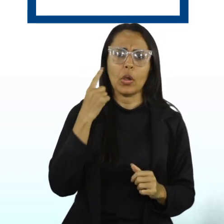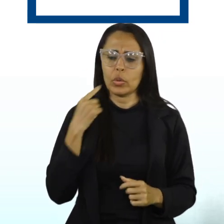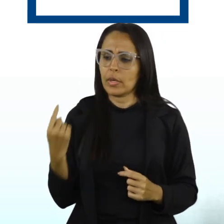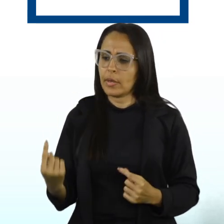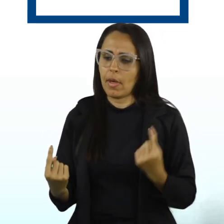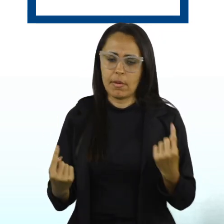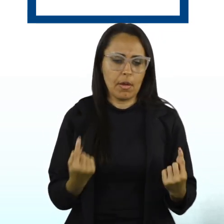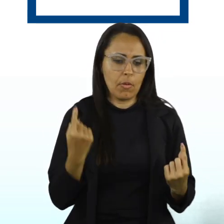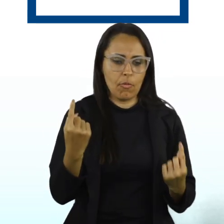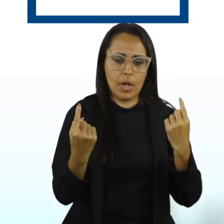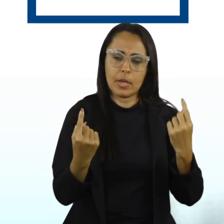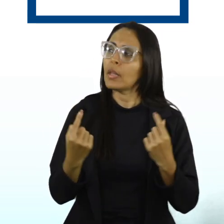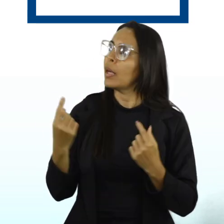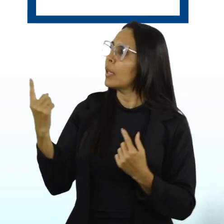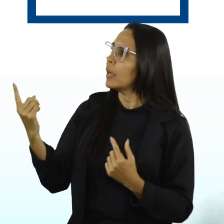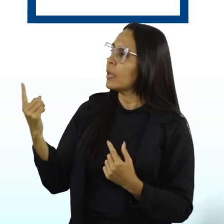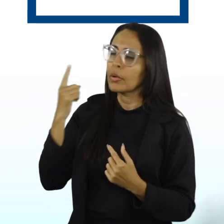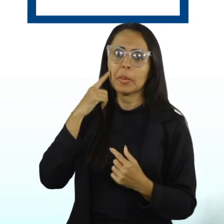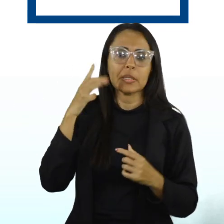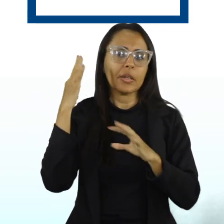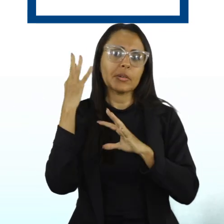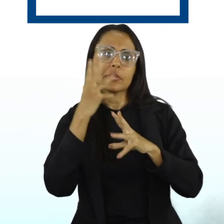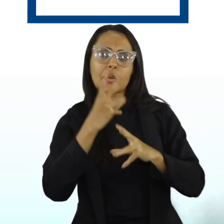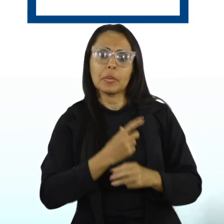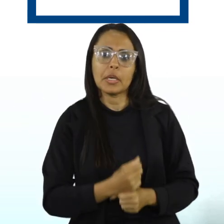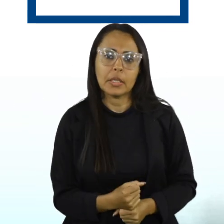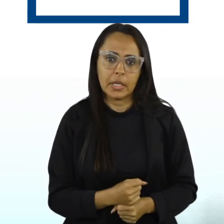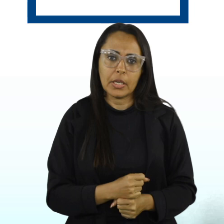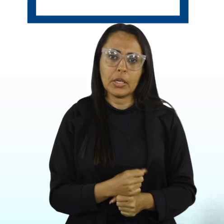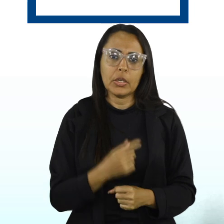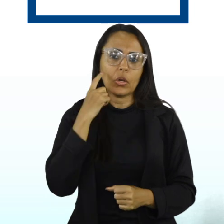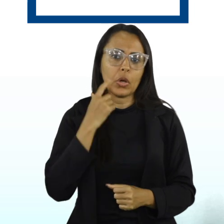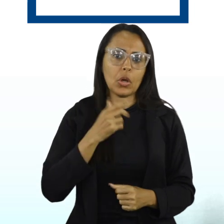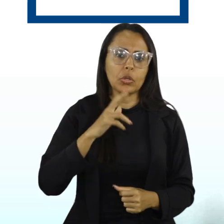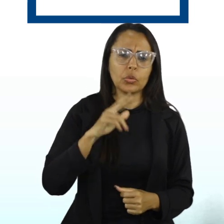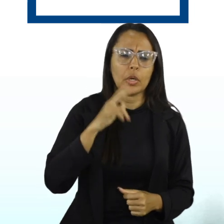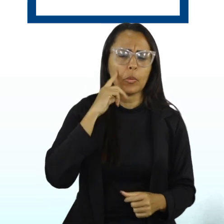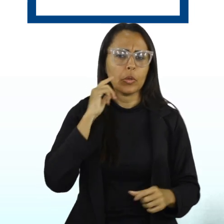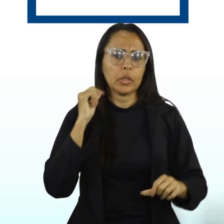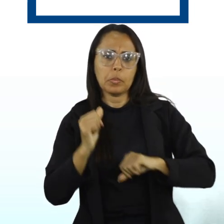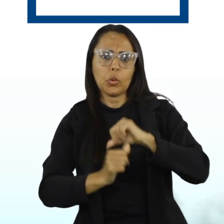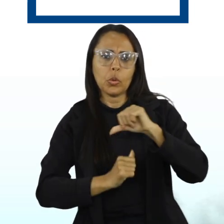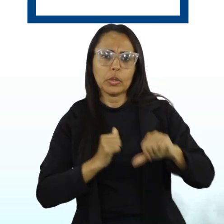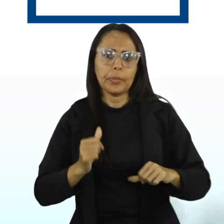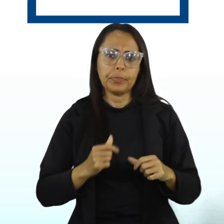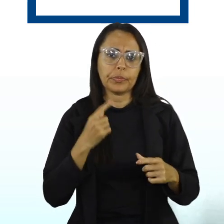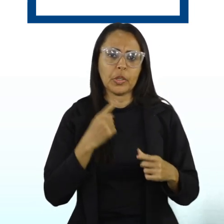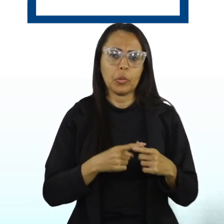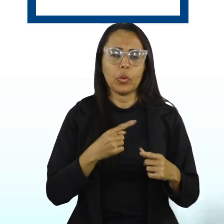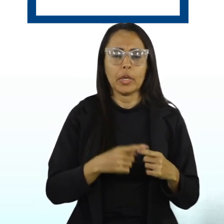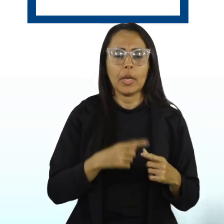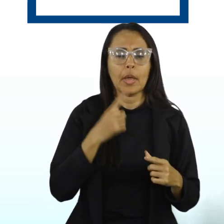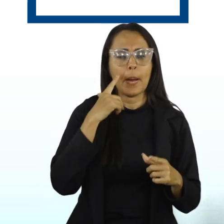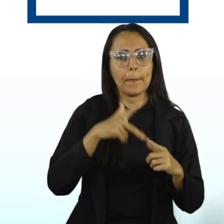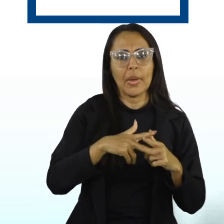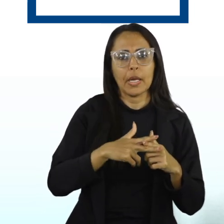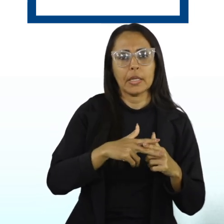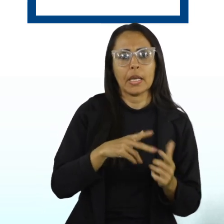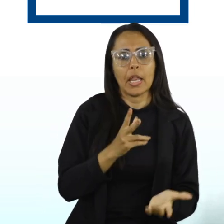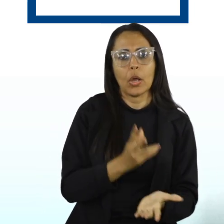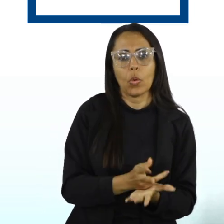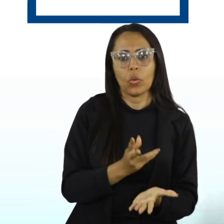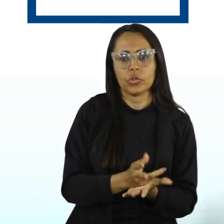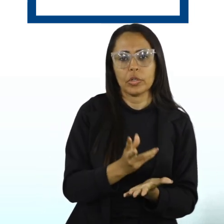cada uma delas. Porém, o somatório dessas energias nunca pode alterar, porque a energia mecânica ela é